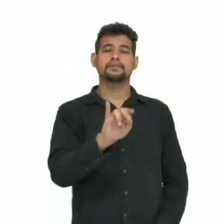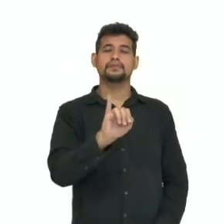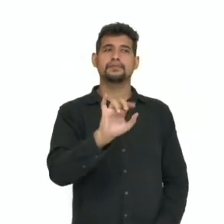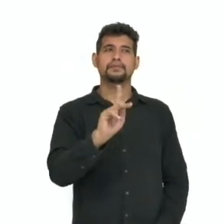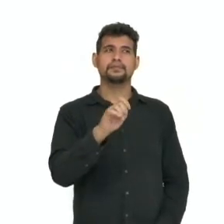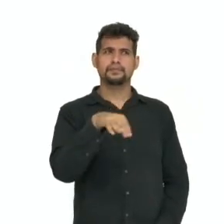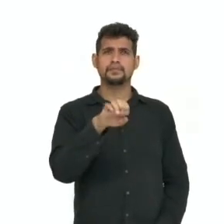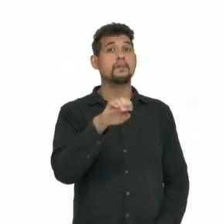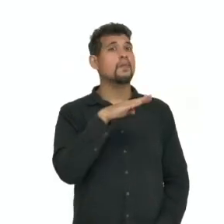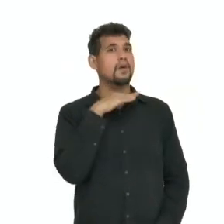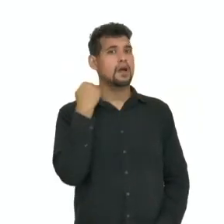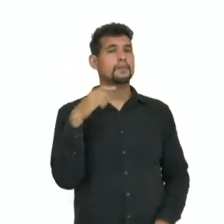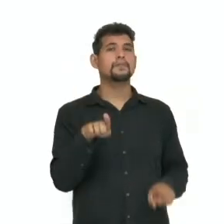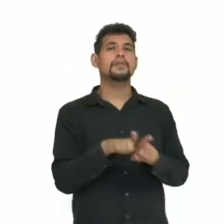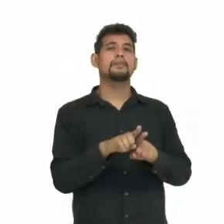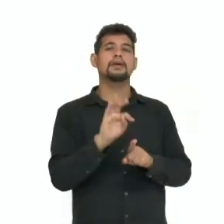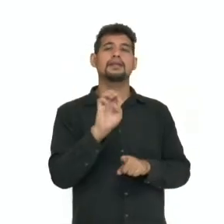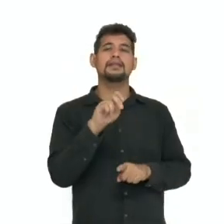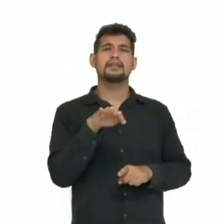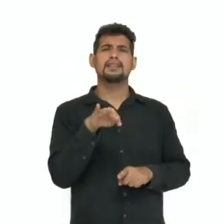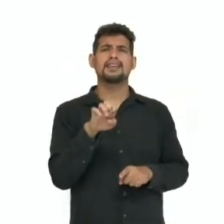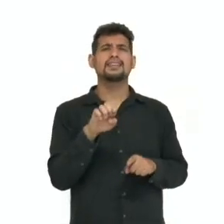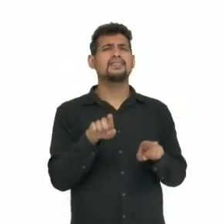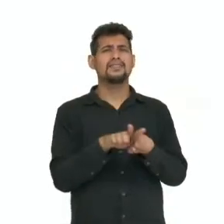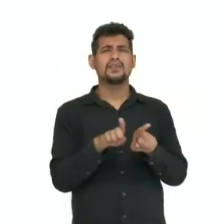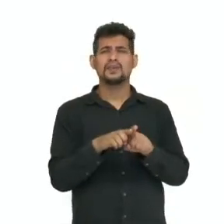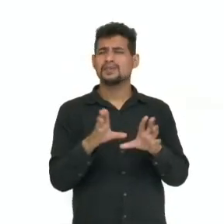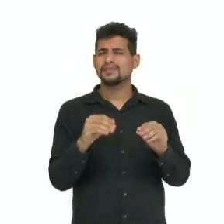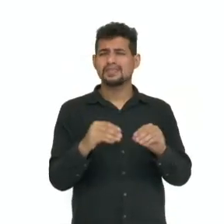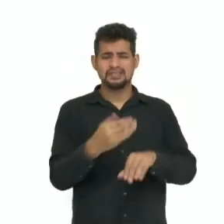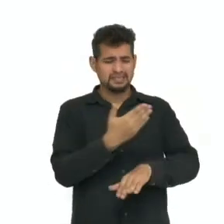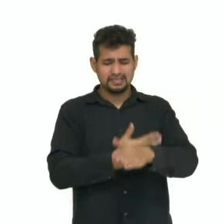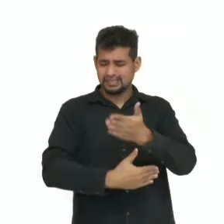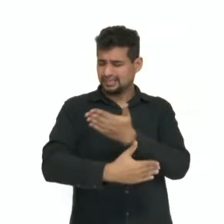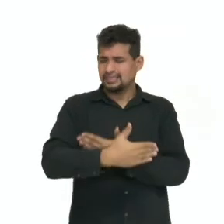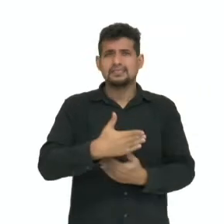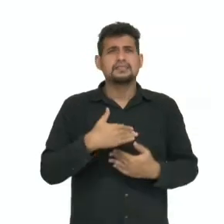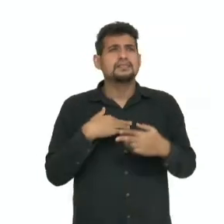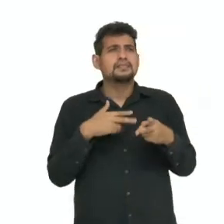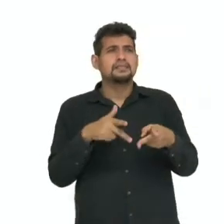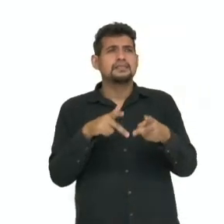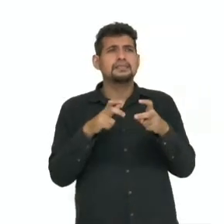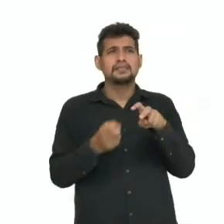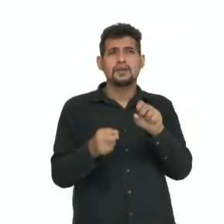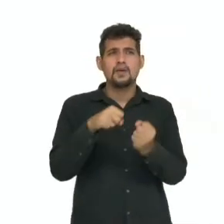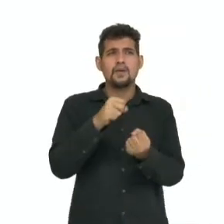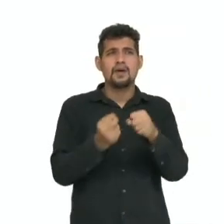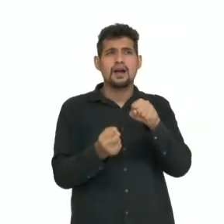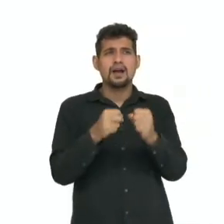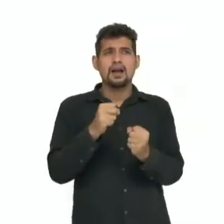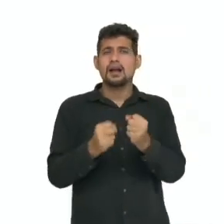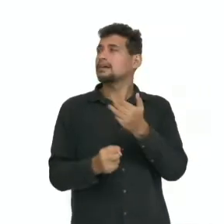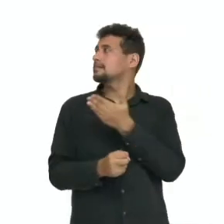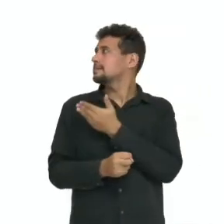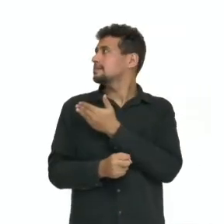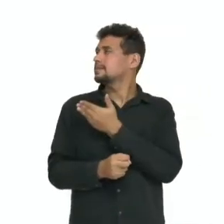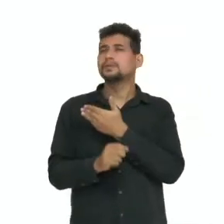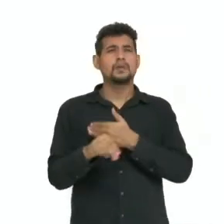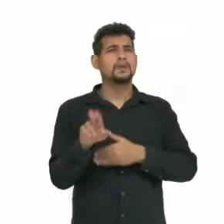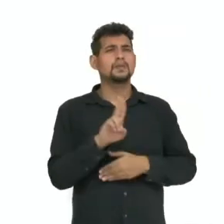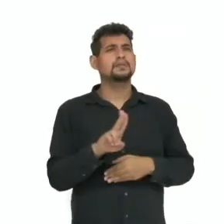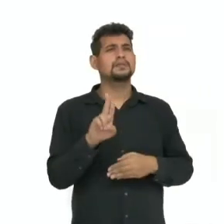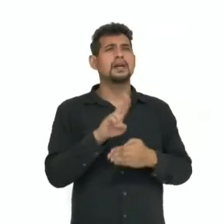hora e o tenente Wilson Machado ficou gravemente ferido. Você percebe que o veículo Puma usado para